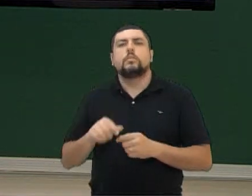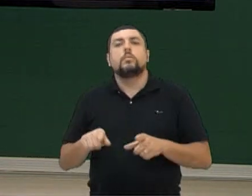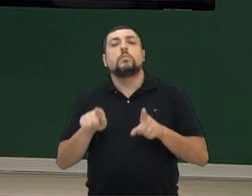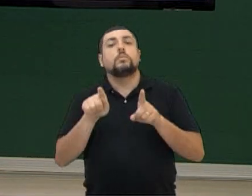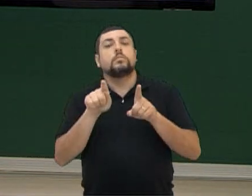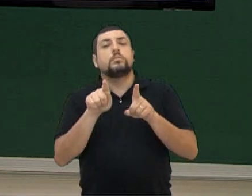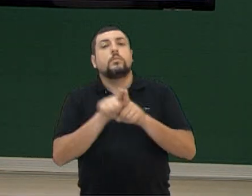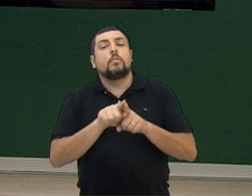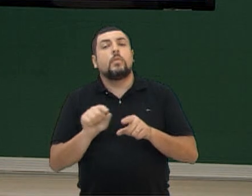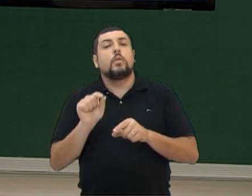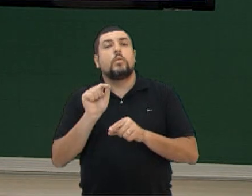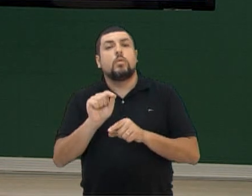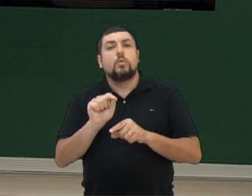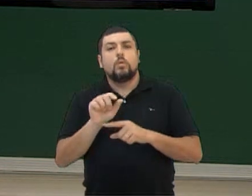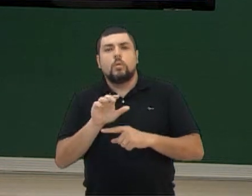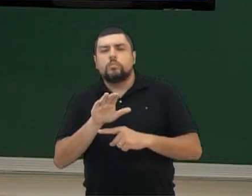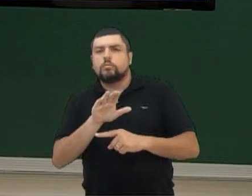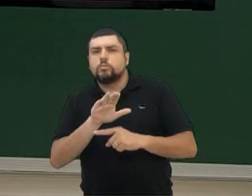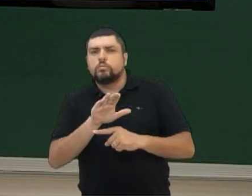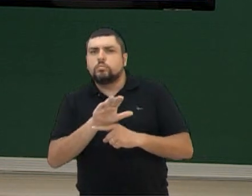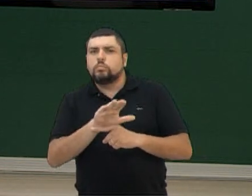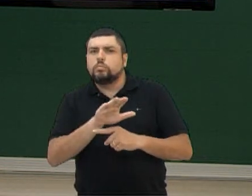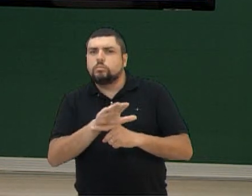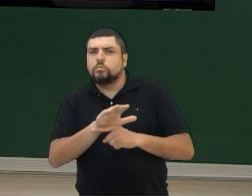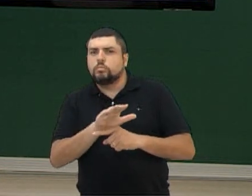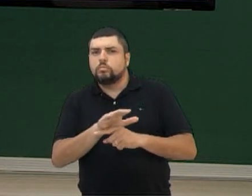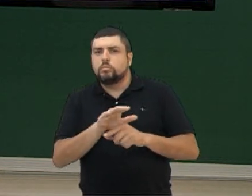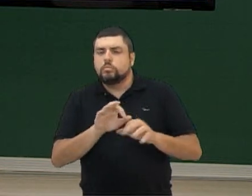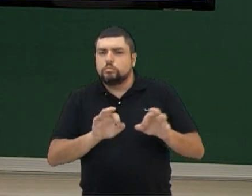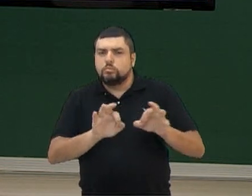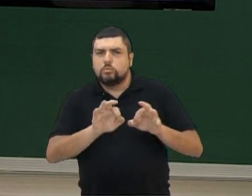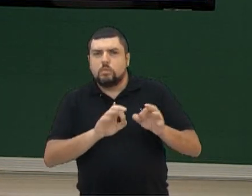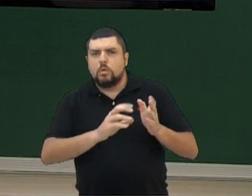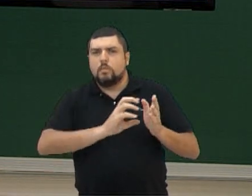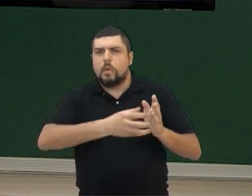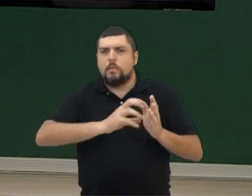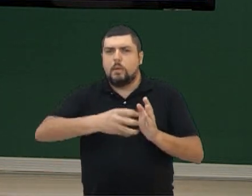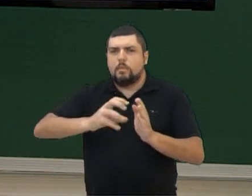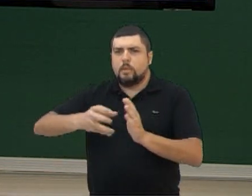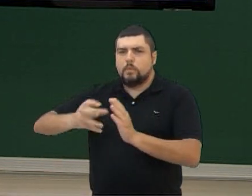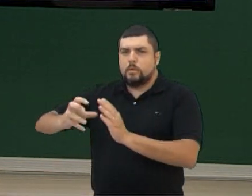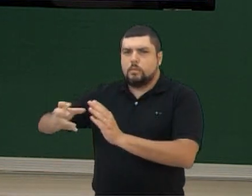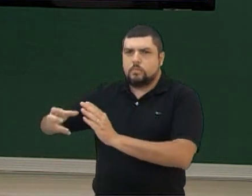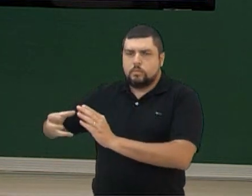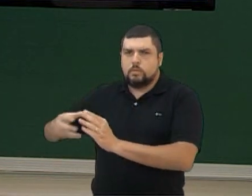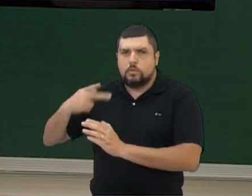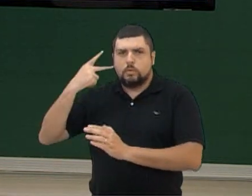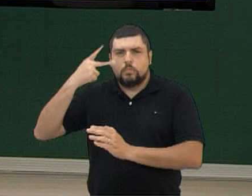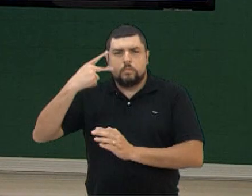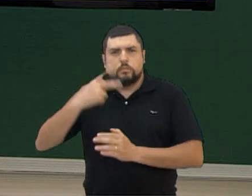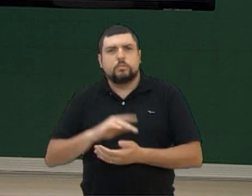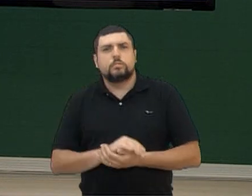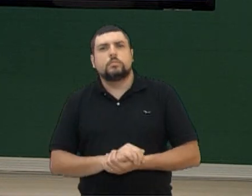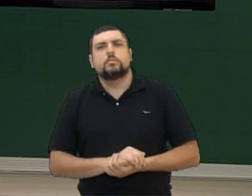a manutenção do pluripartidarismo, quer dizer, a existência de múltiplos partidos políticos.